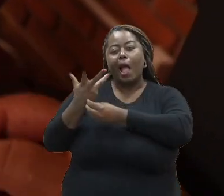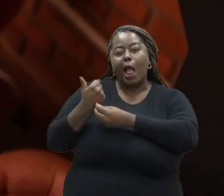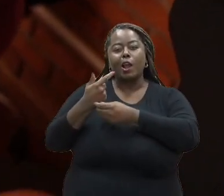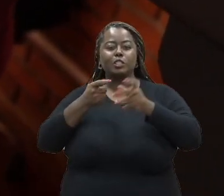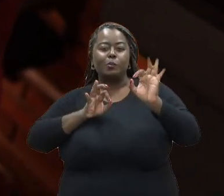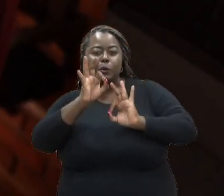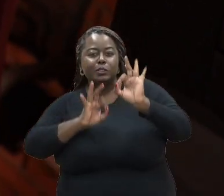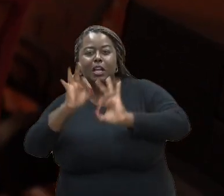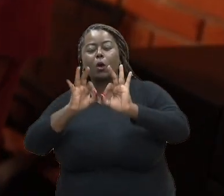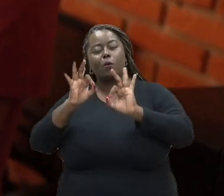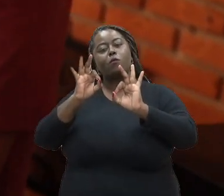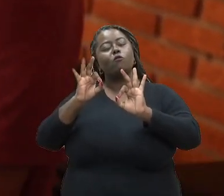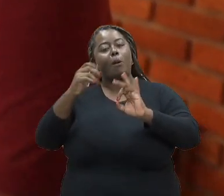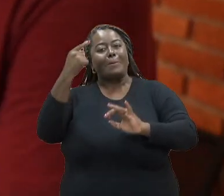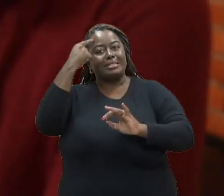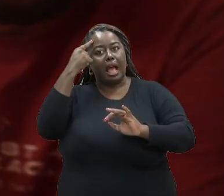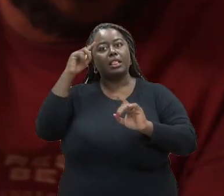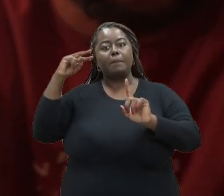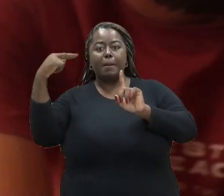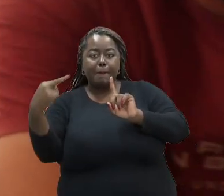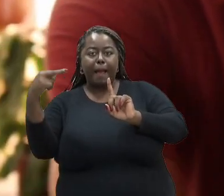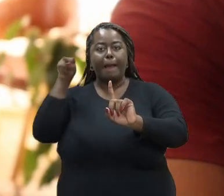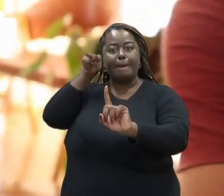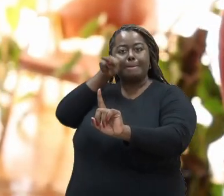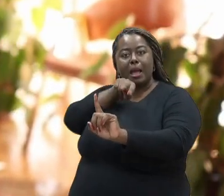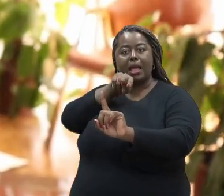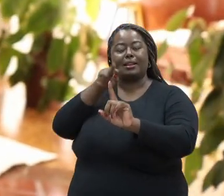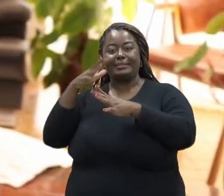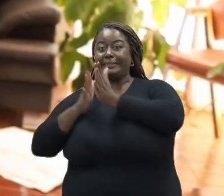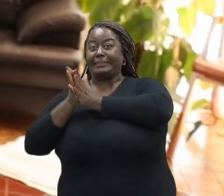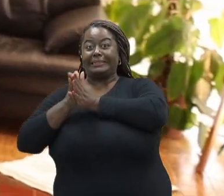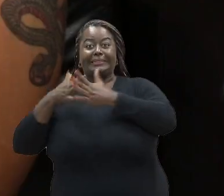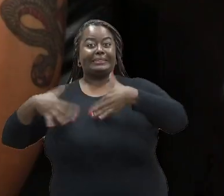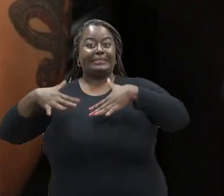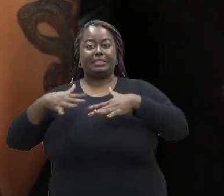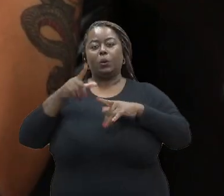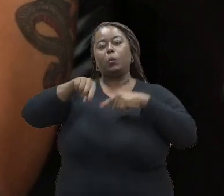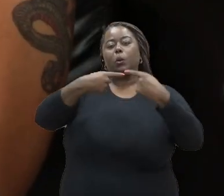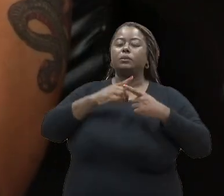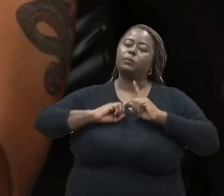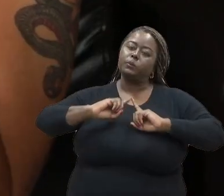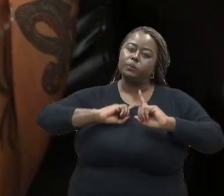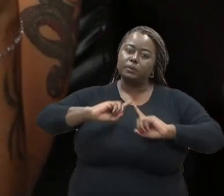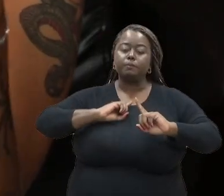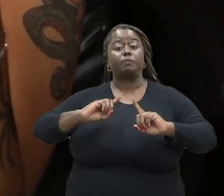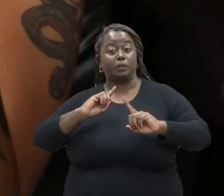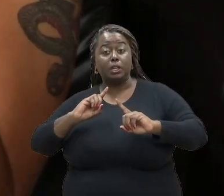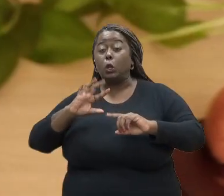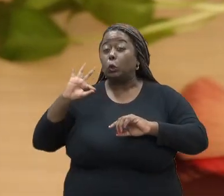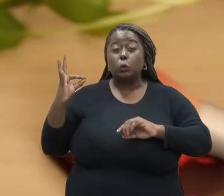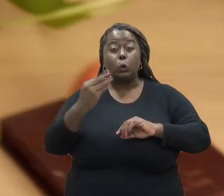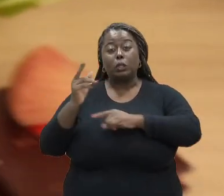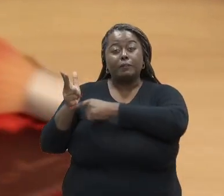arte, a produção foi pensada para quando ela tá maníaca e para quando ela tá depressiva. Em todas as cenas, tem alguns